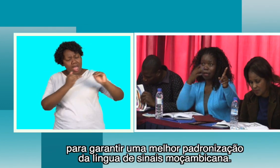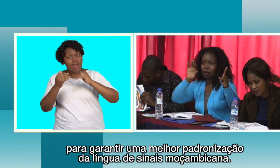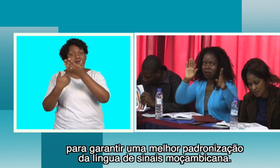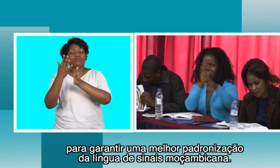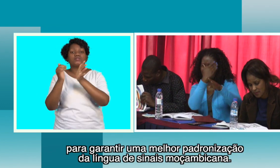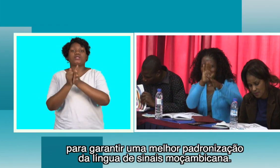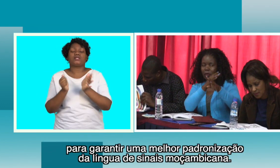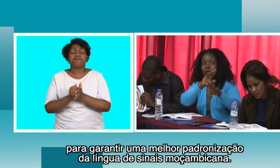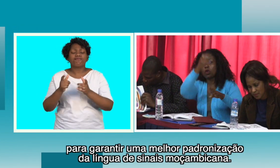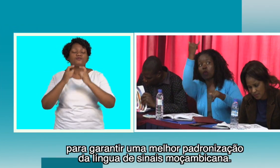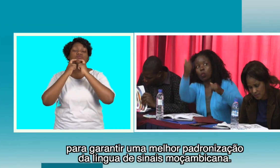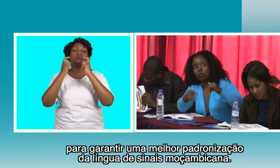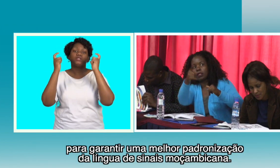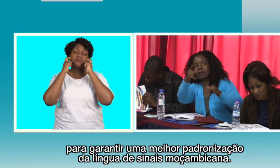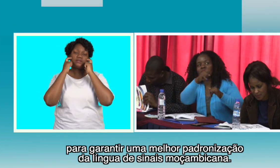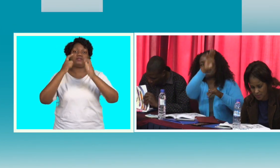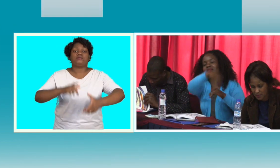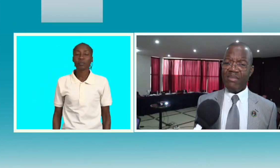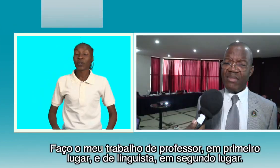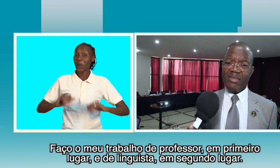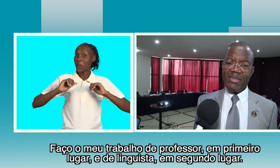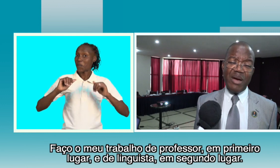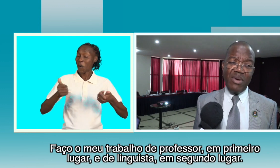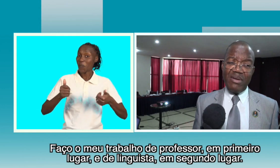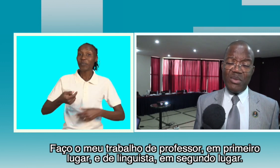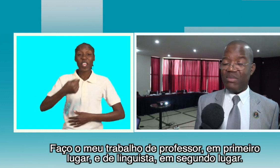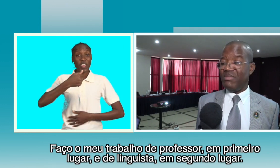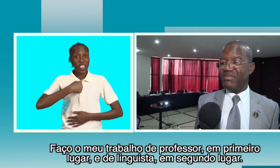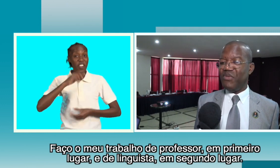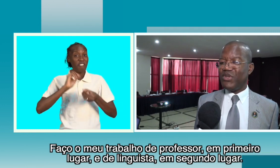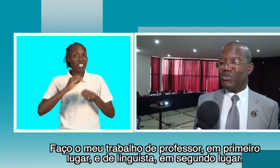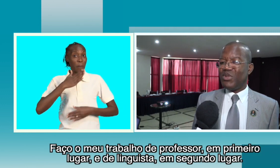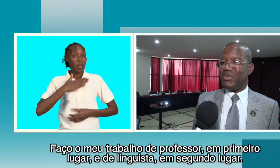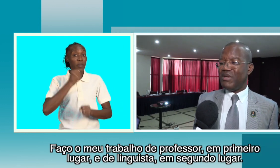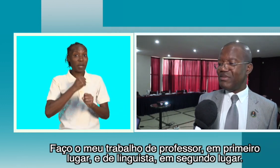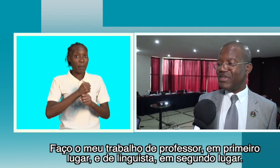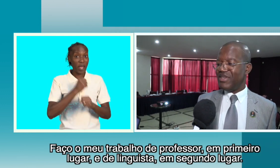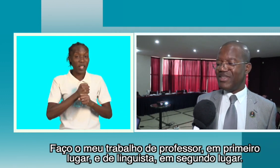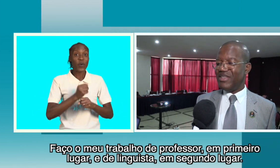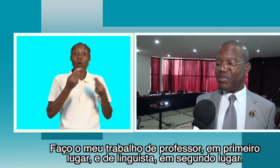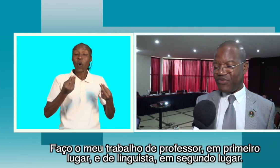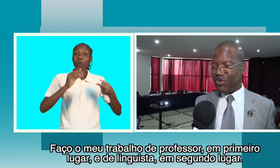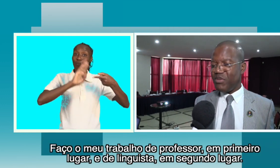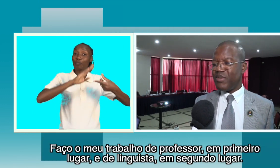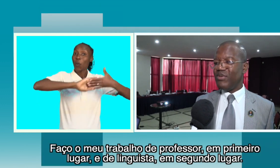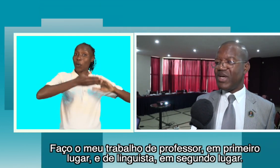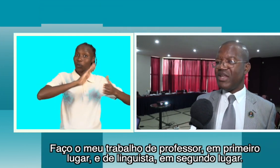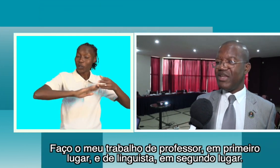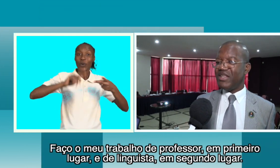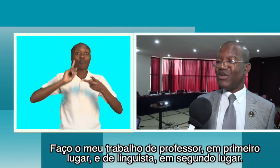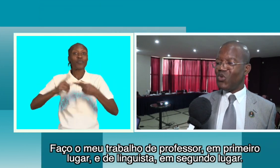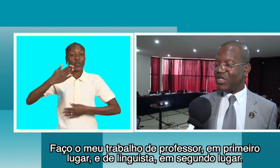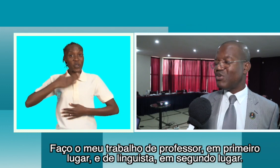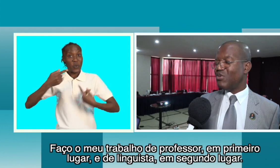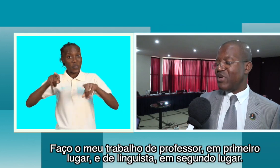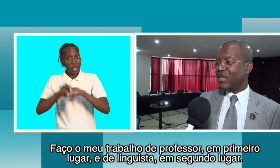uma melhor padronização da língua de sinais moçambicana. É bom, eu faço o meu trabalho de professor em primeiro lugar